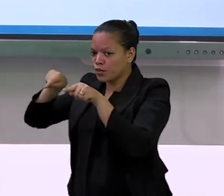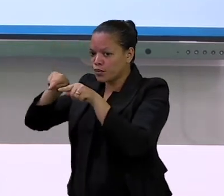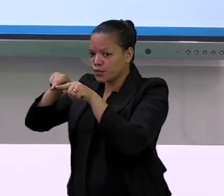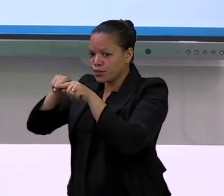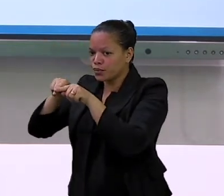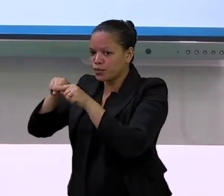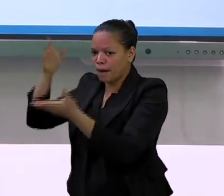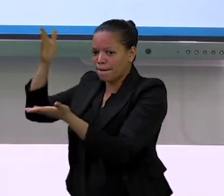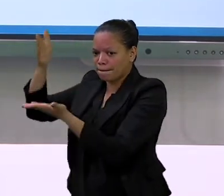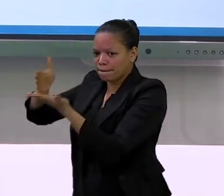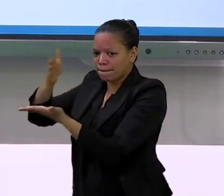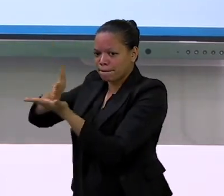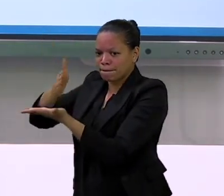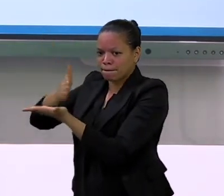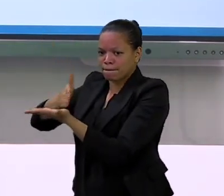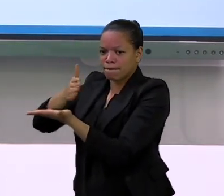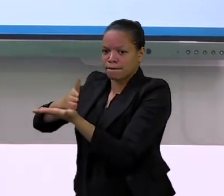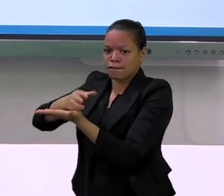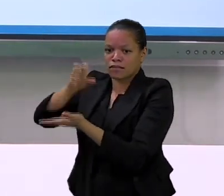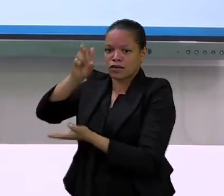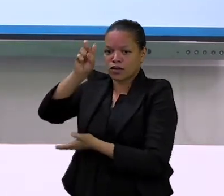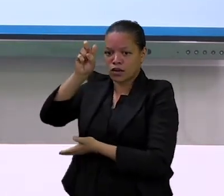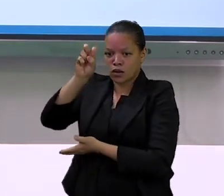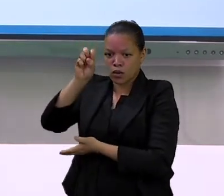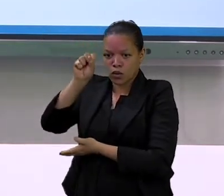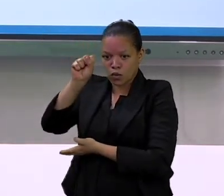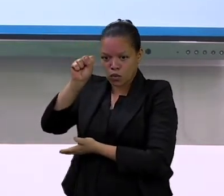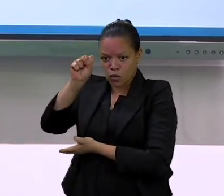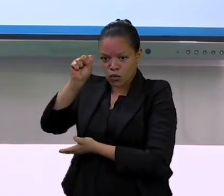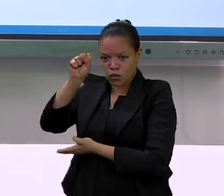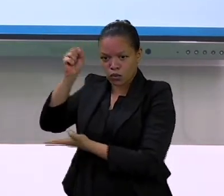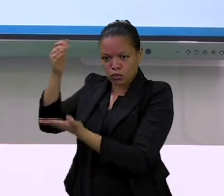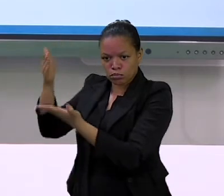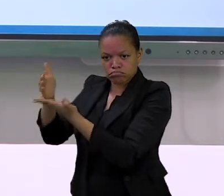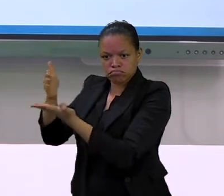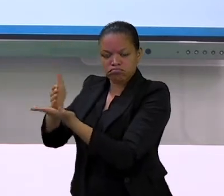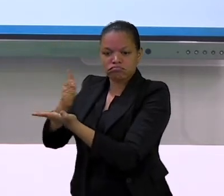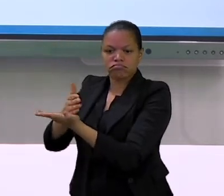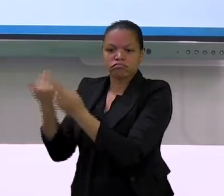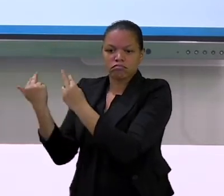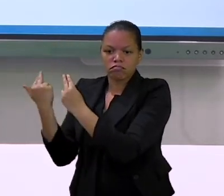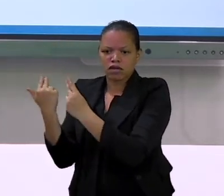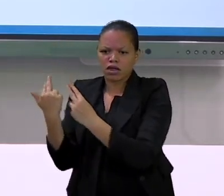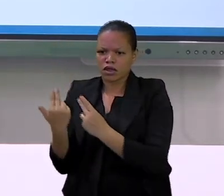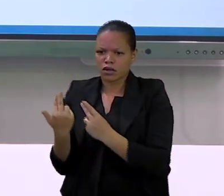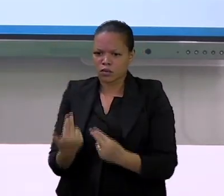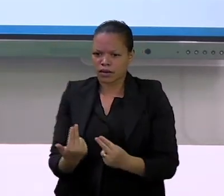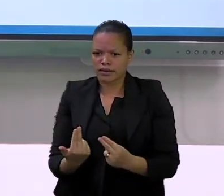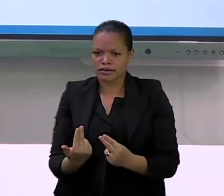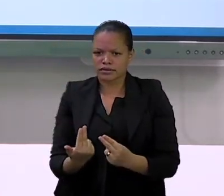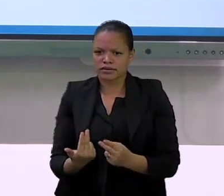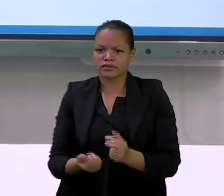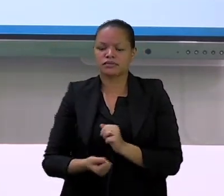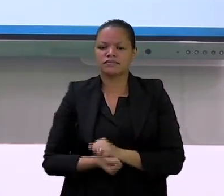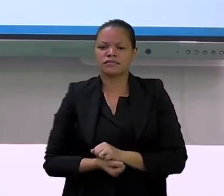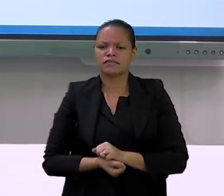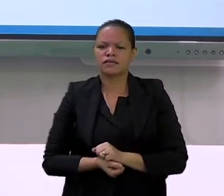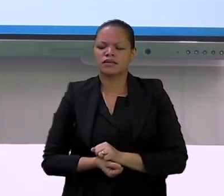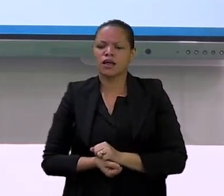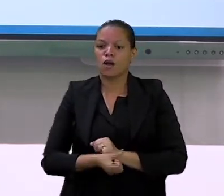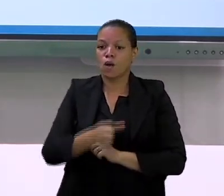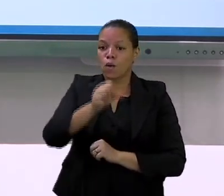iguais. Então, 8 será o meu denominador. A quantidade de partes que eu tenho aqui, que